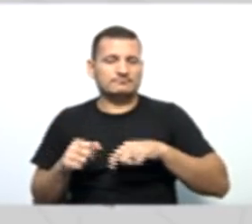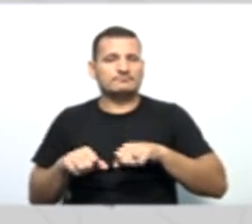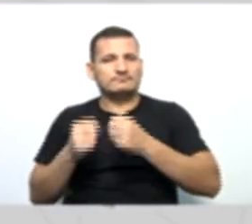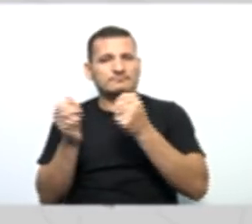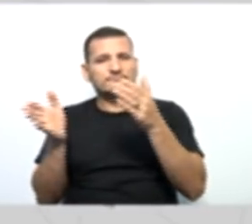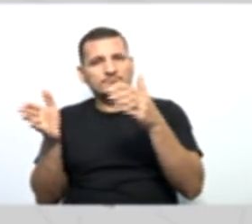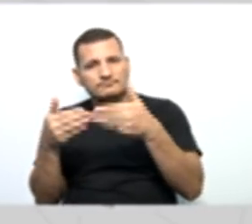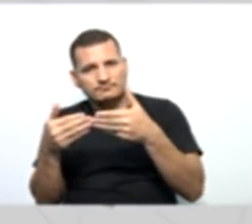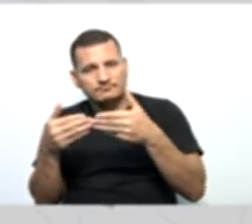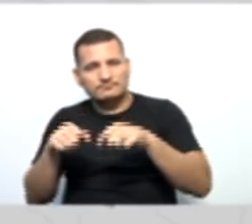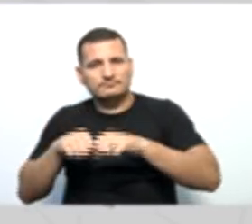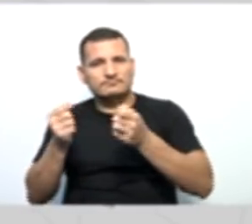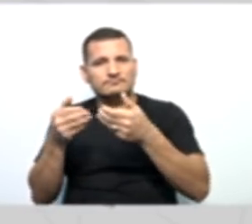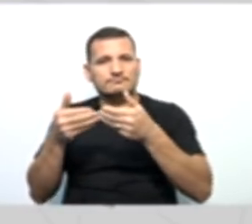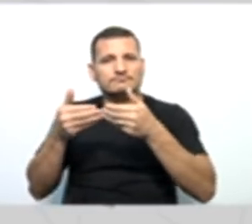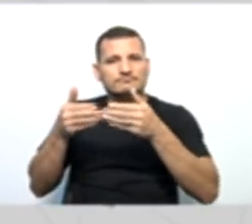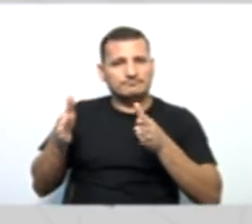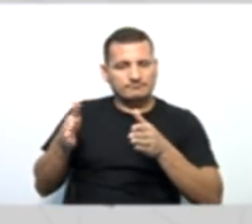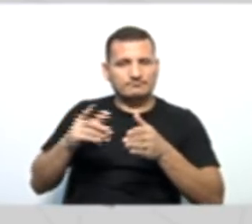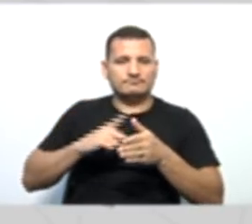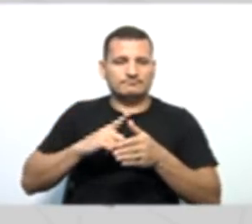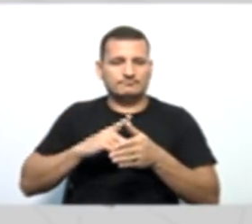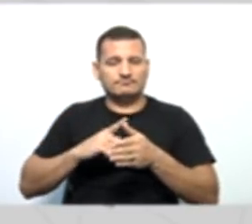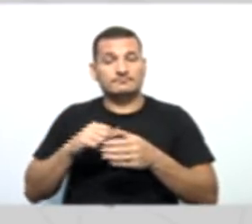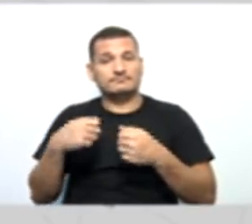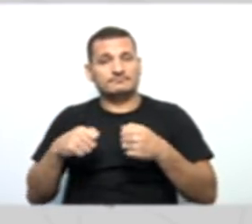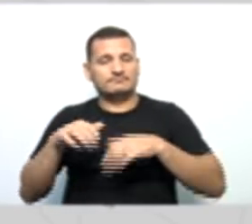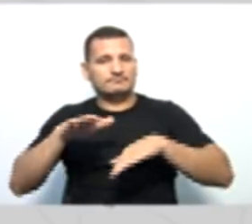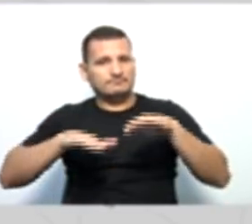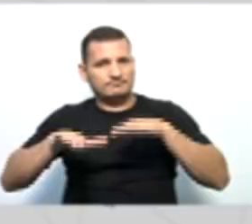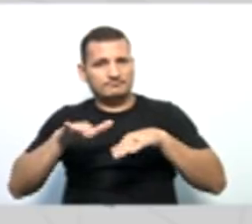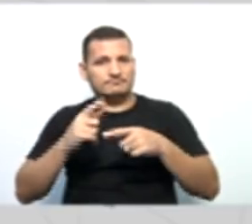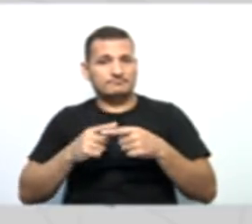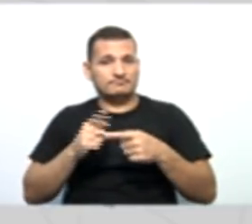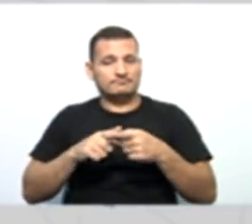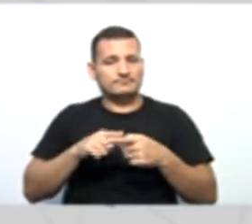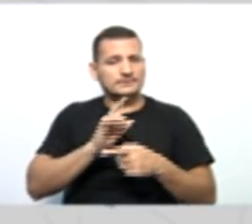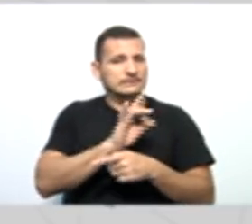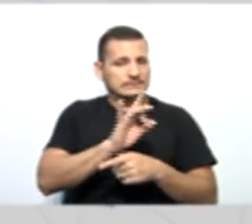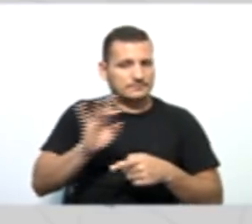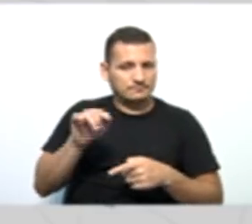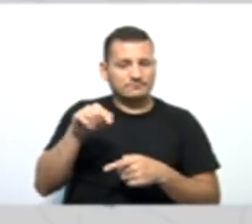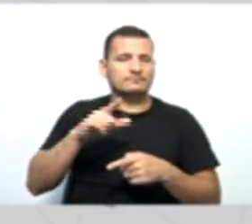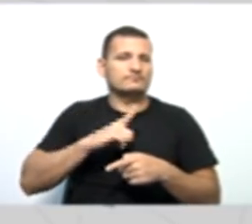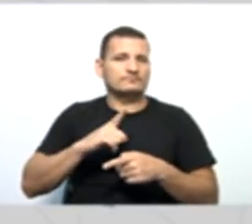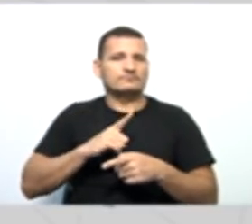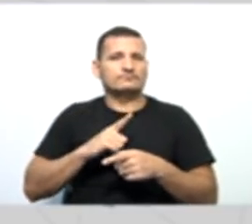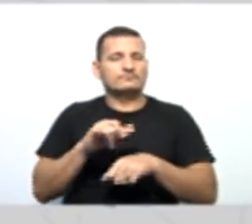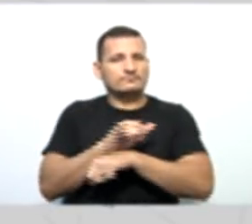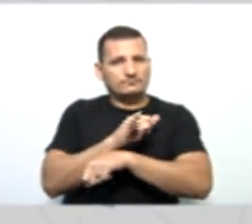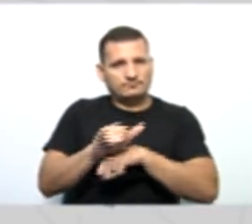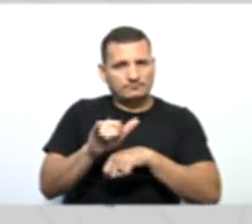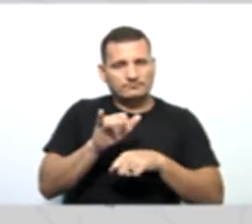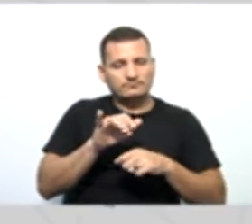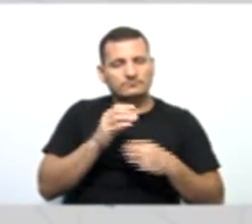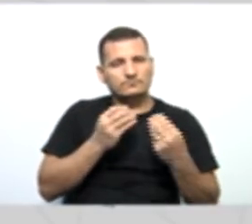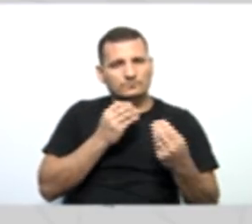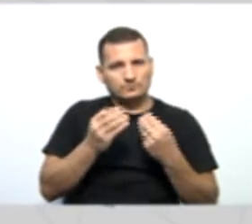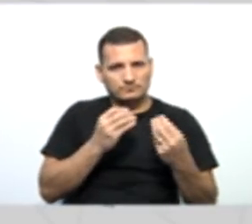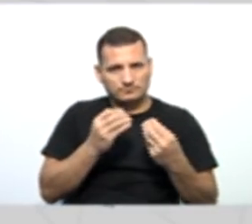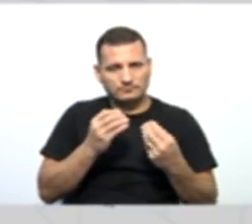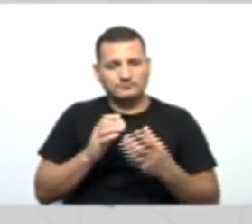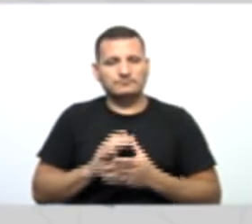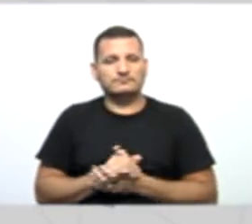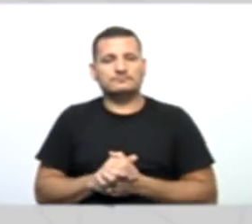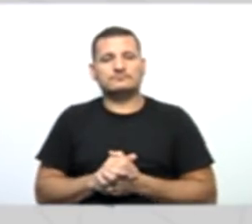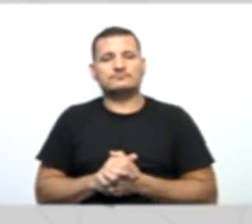e existe as fraturas expostas. E nós temos que tomar muito cuidado porque para cada uma delas existe um tipo de